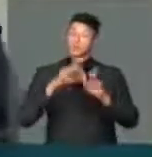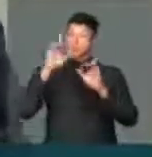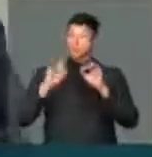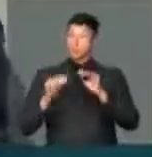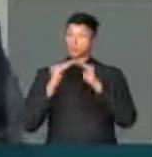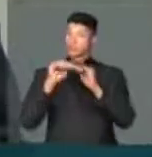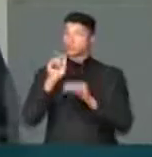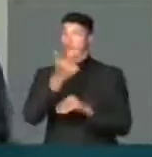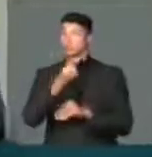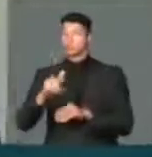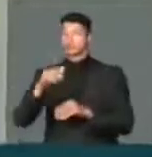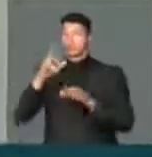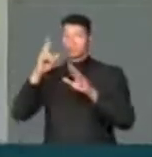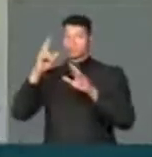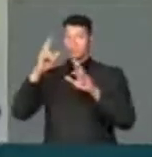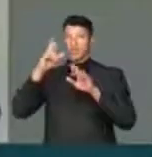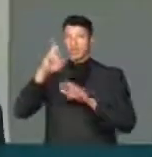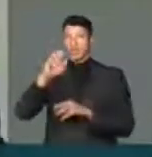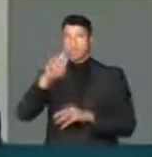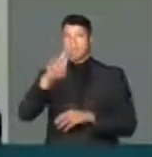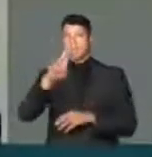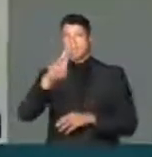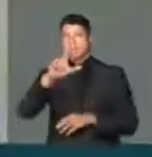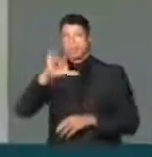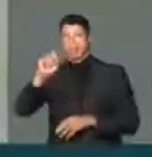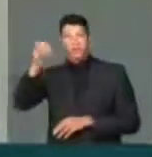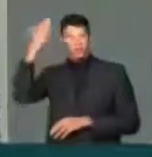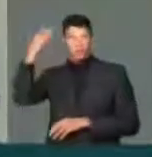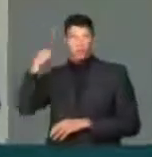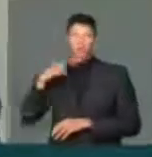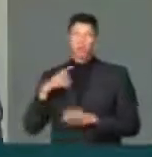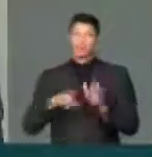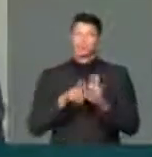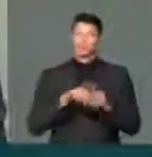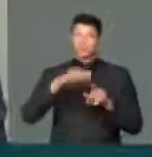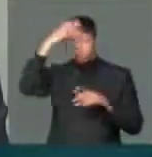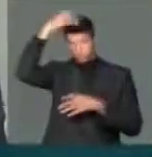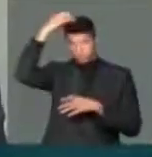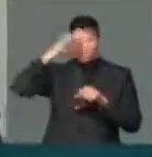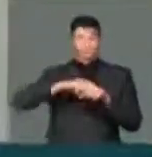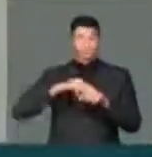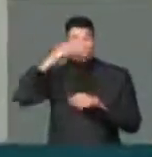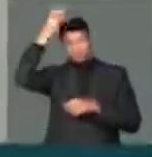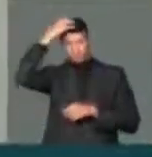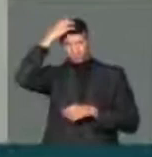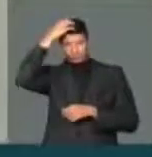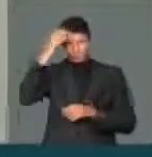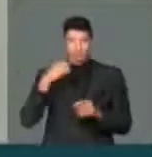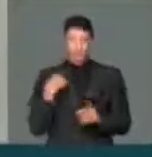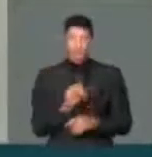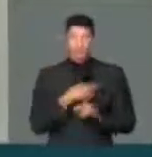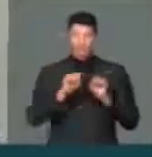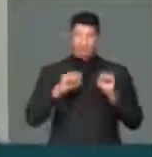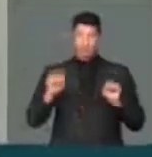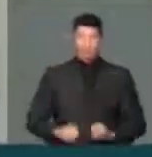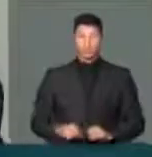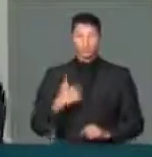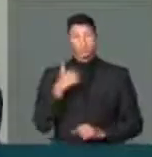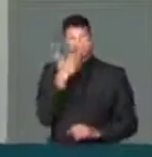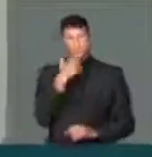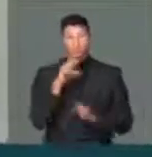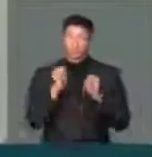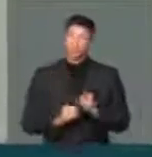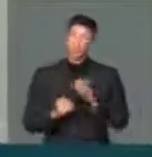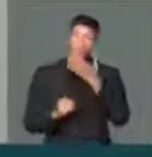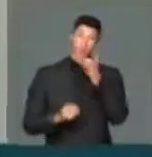não tivemos na República Velha e que nós não tivemos no Império. Então, o nosso sistema político, eu acho que ele